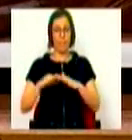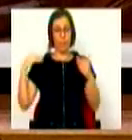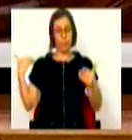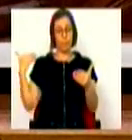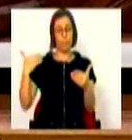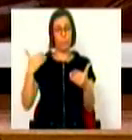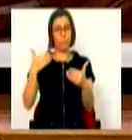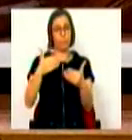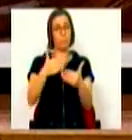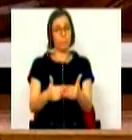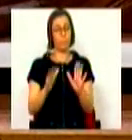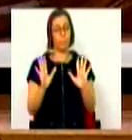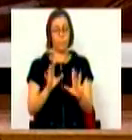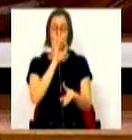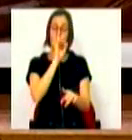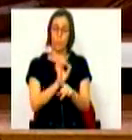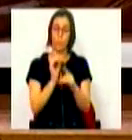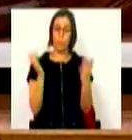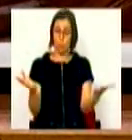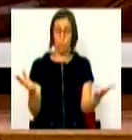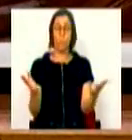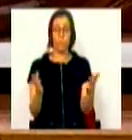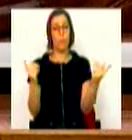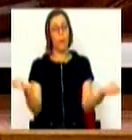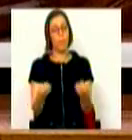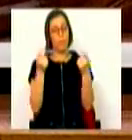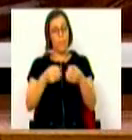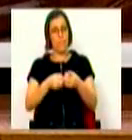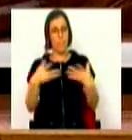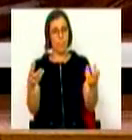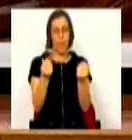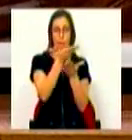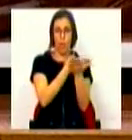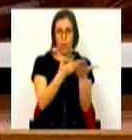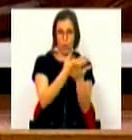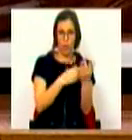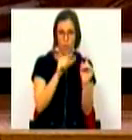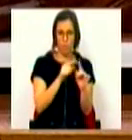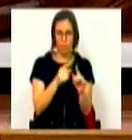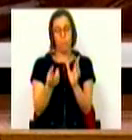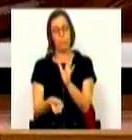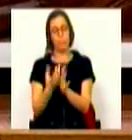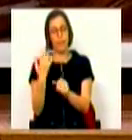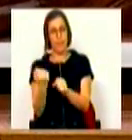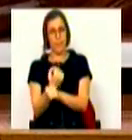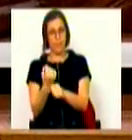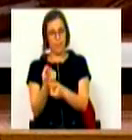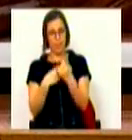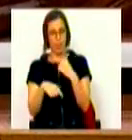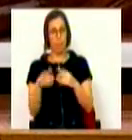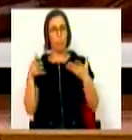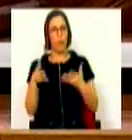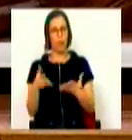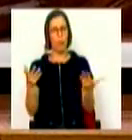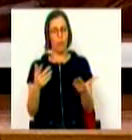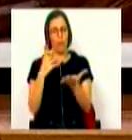executar. Ao mesmo tempo, promovemos o crescimento da economia, criamos emprego,